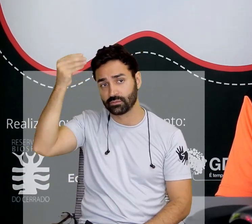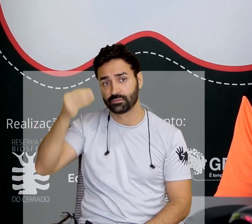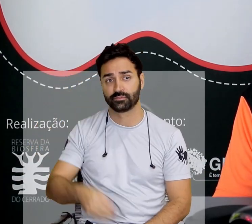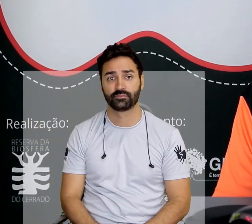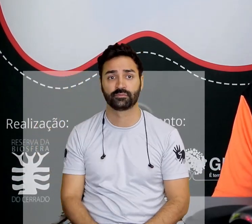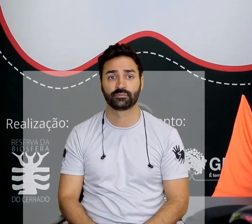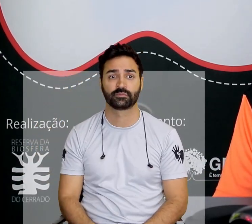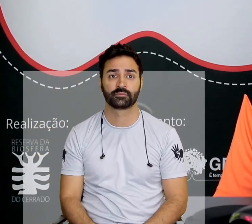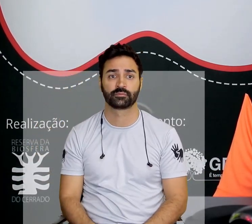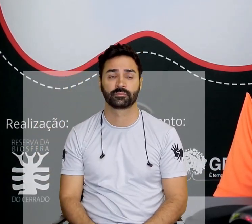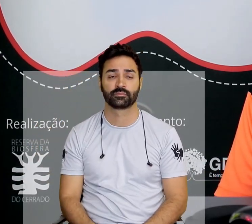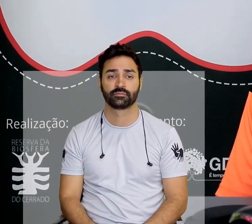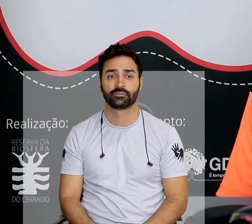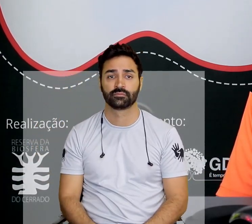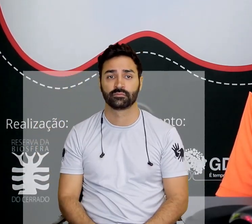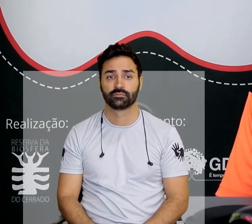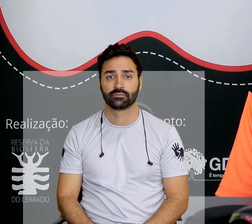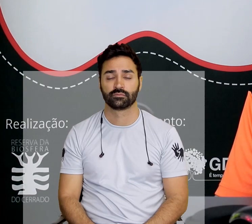Ok?